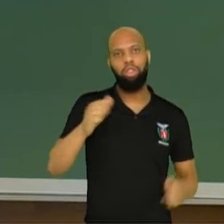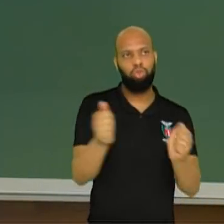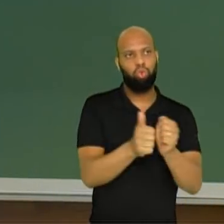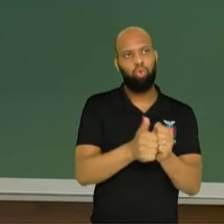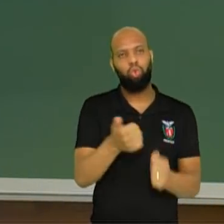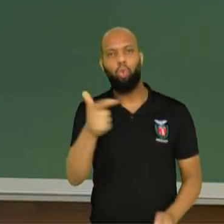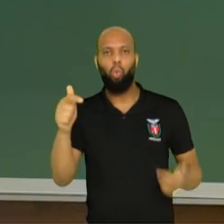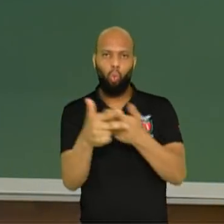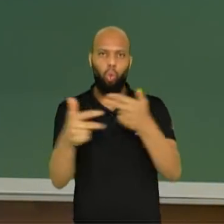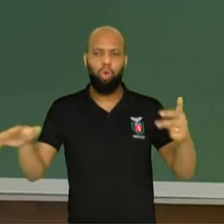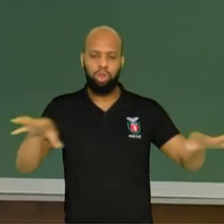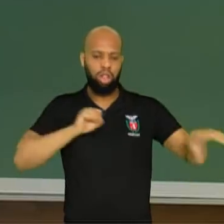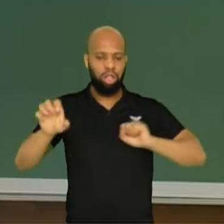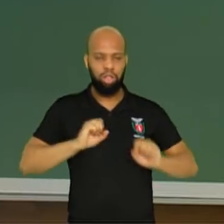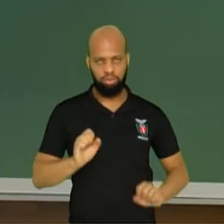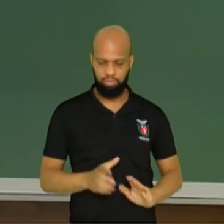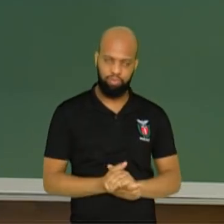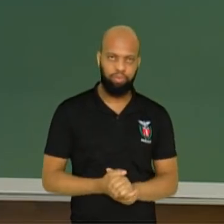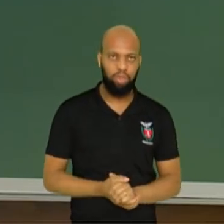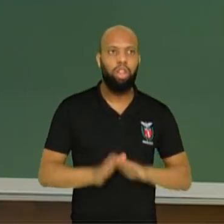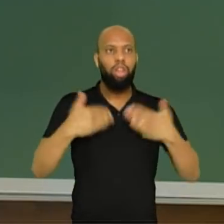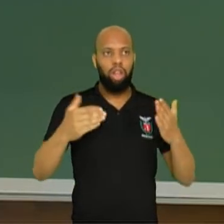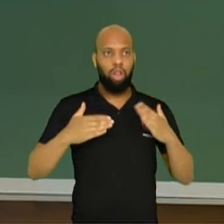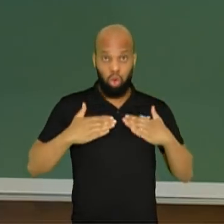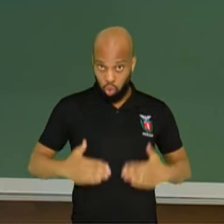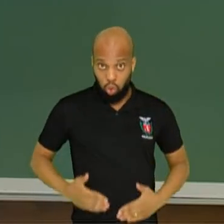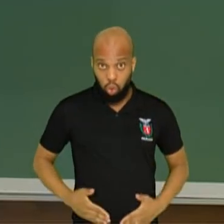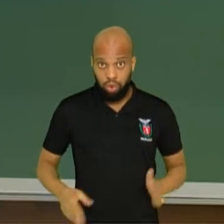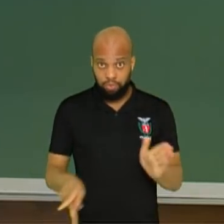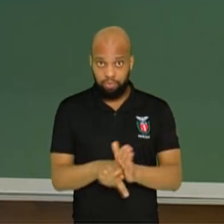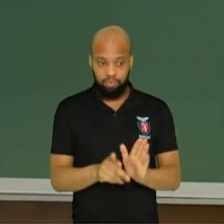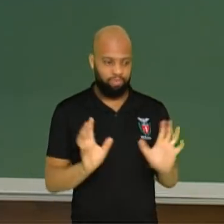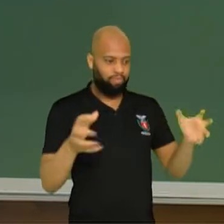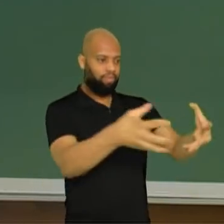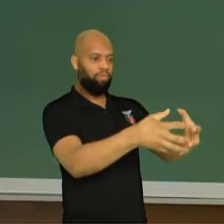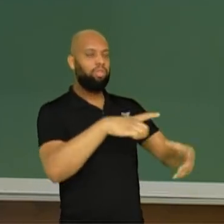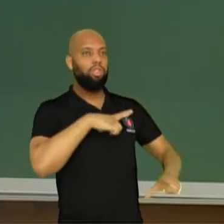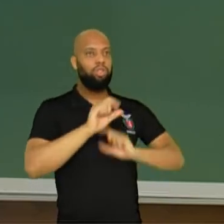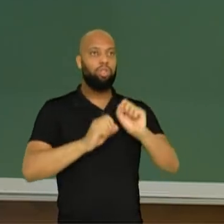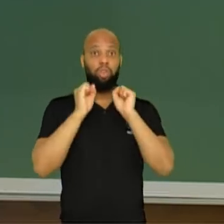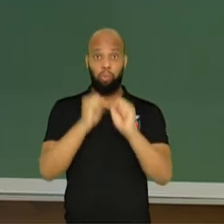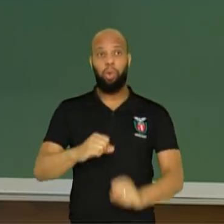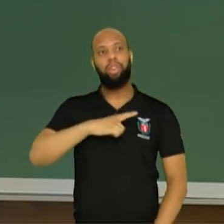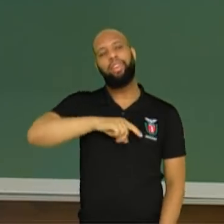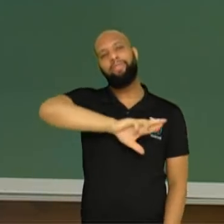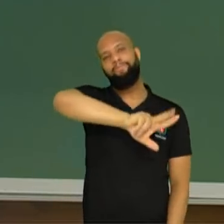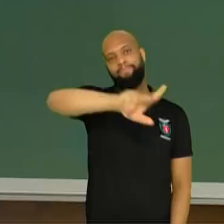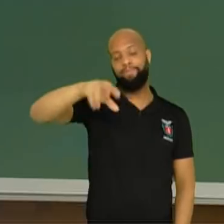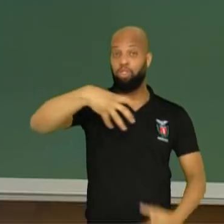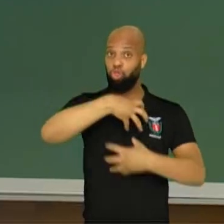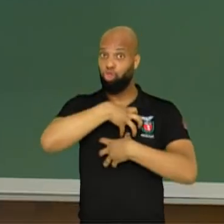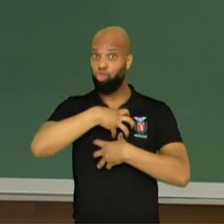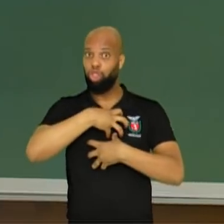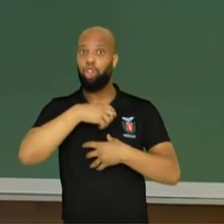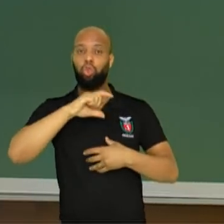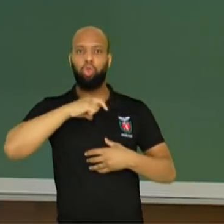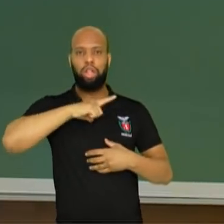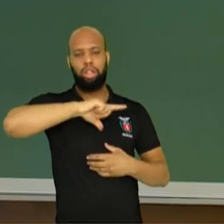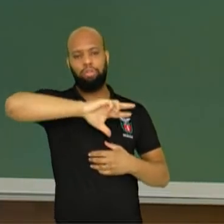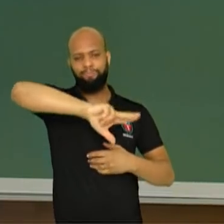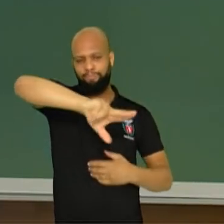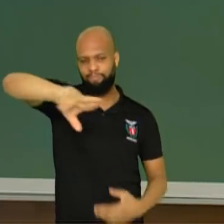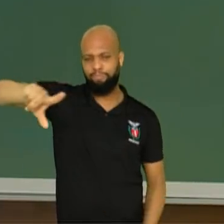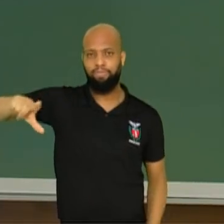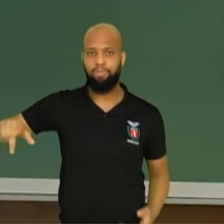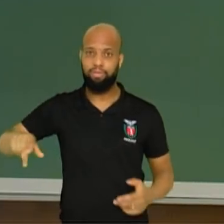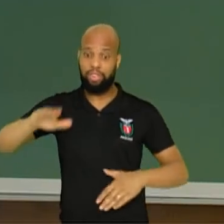substâncias que ela não filtrou. O corpo dela, eu te contei que podia ter vários tipos de substâncias diferentes,